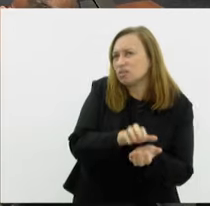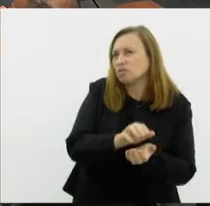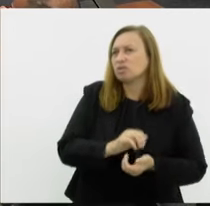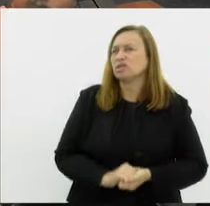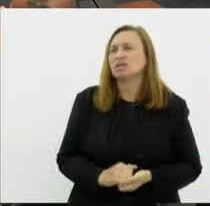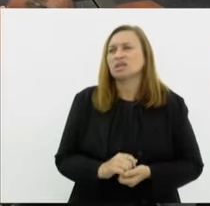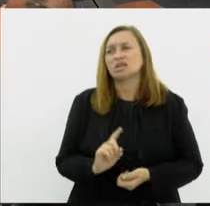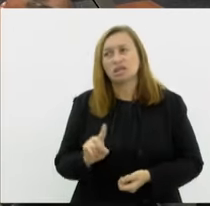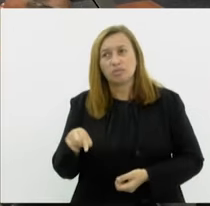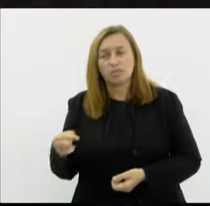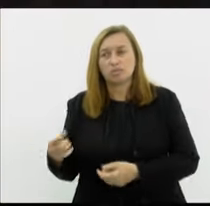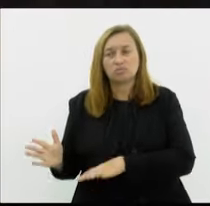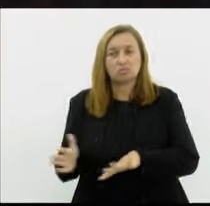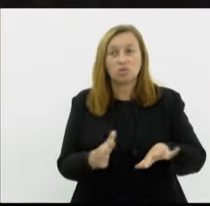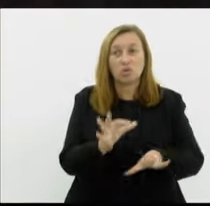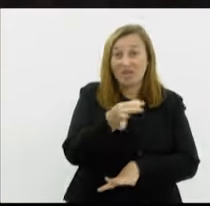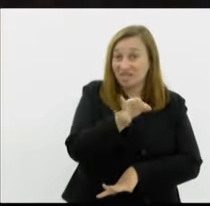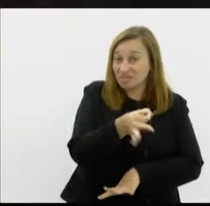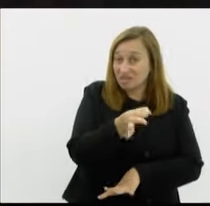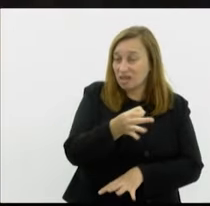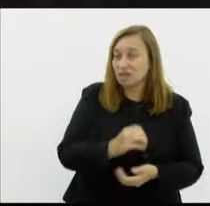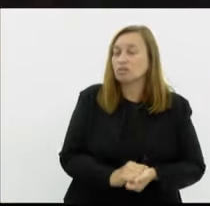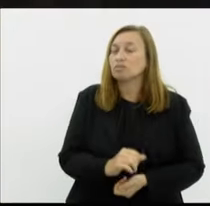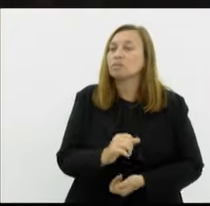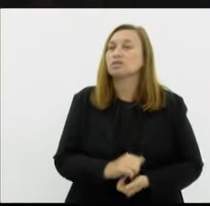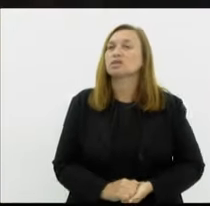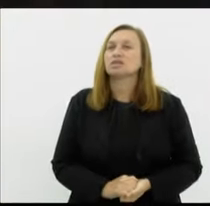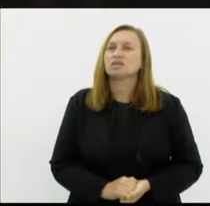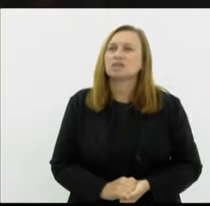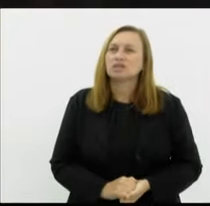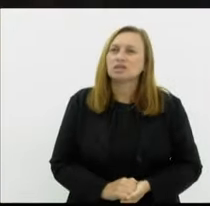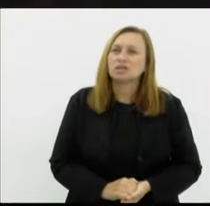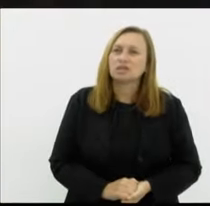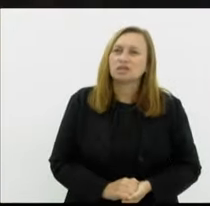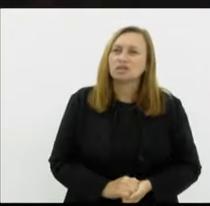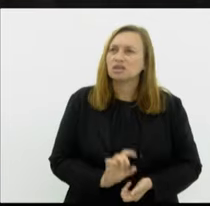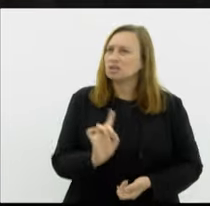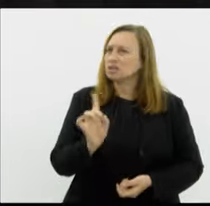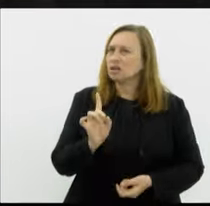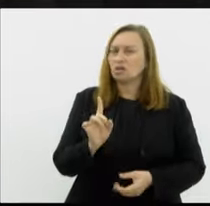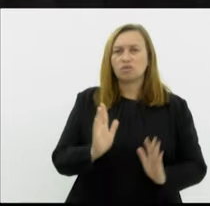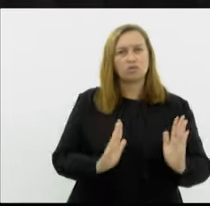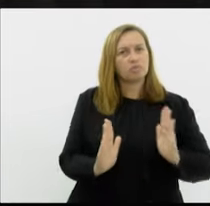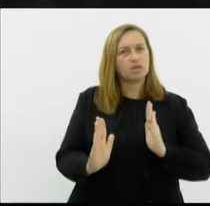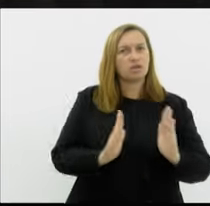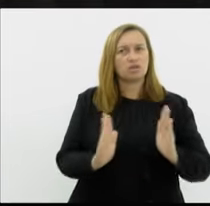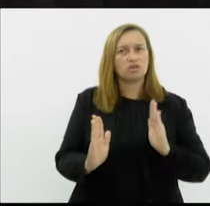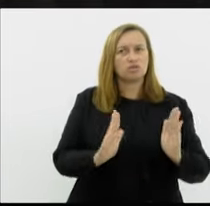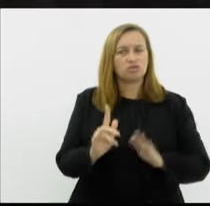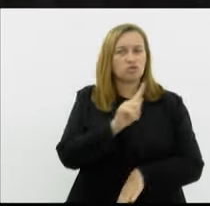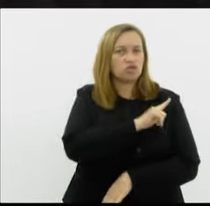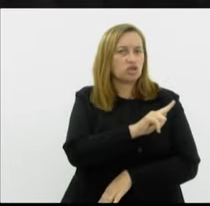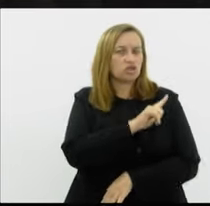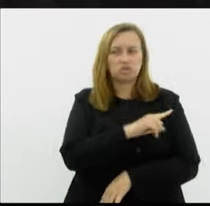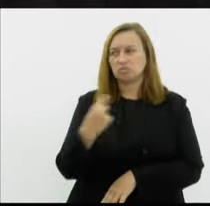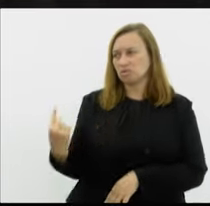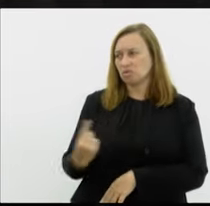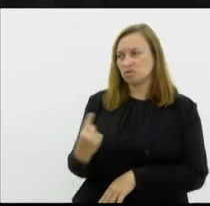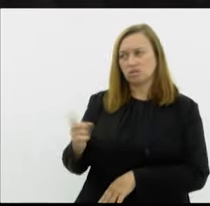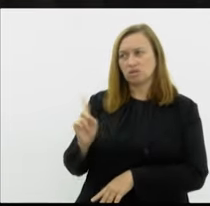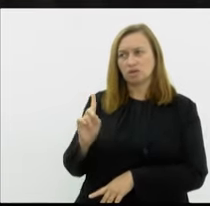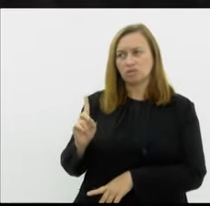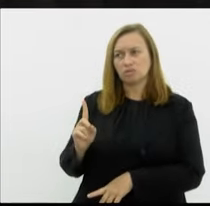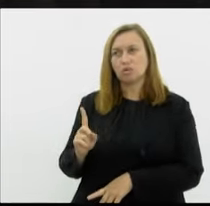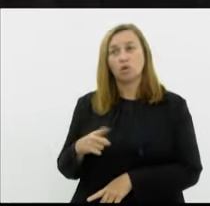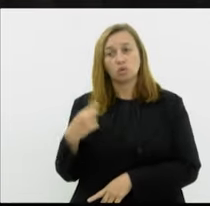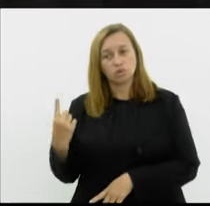foi mais tarde. Mas o que é certo é que, com certeza, não foi no nosso período de gestão. Ao contrário, no nosso período